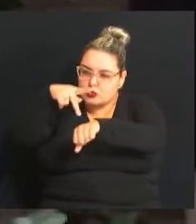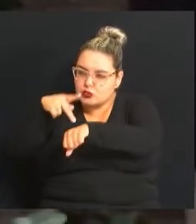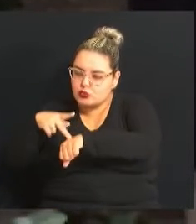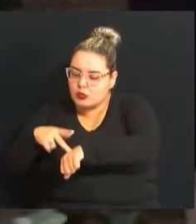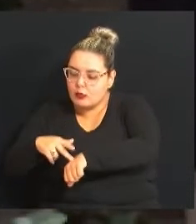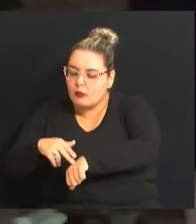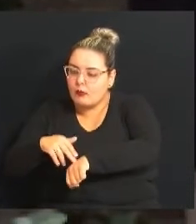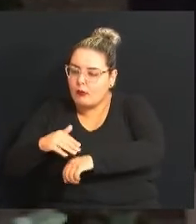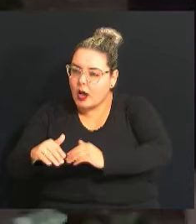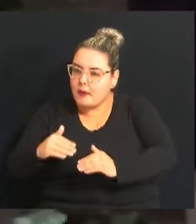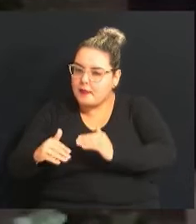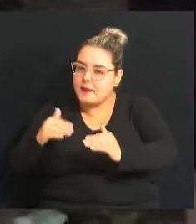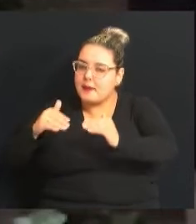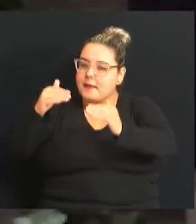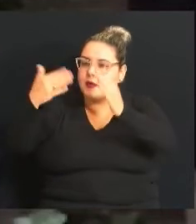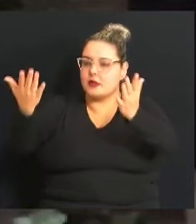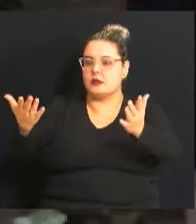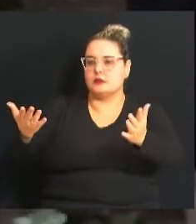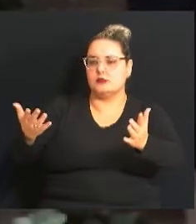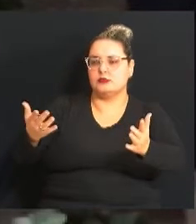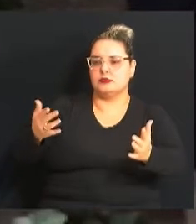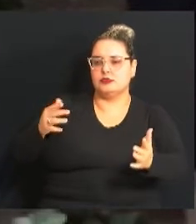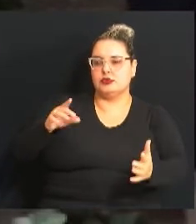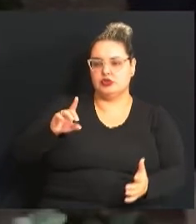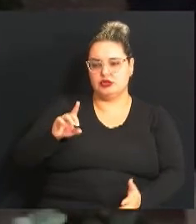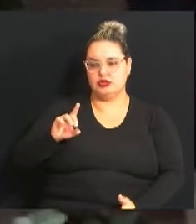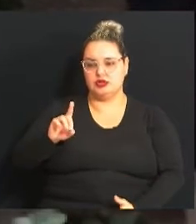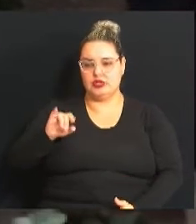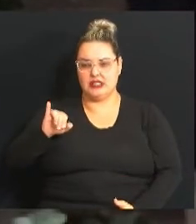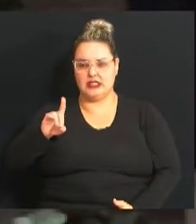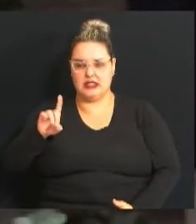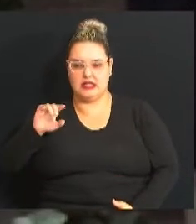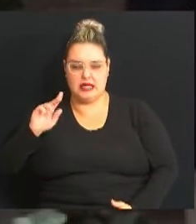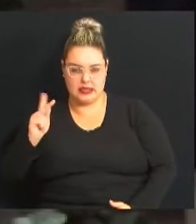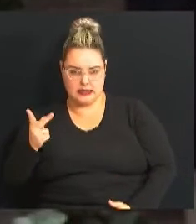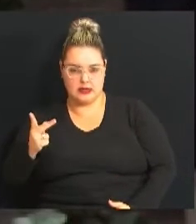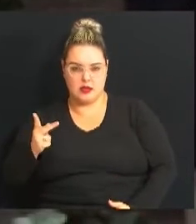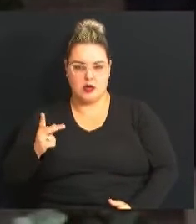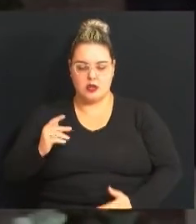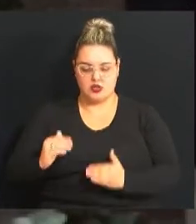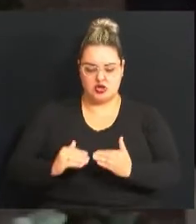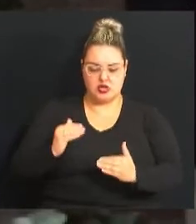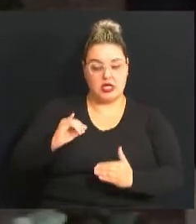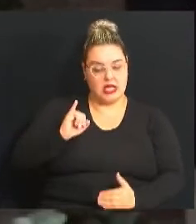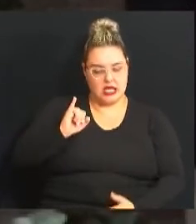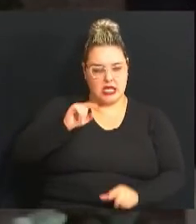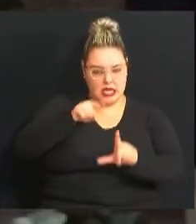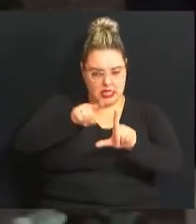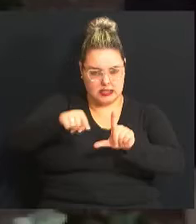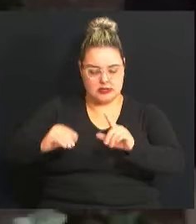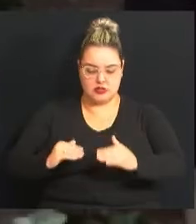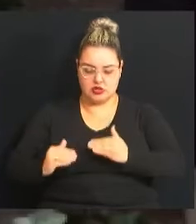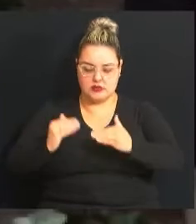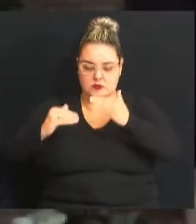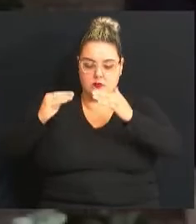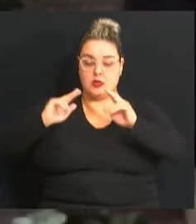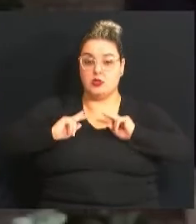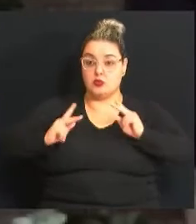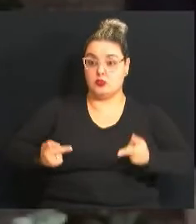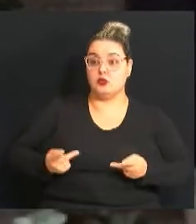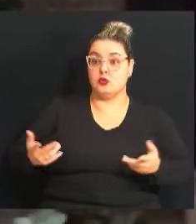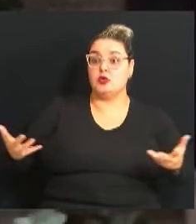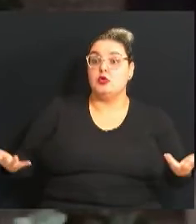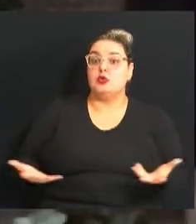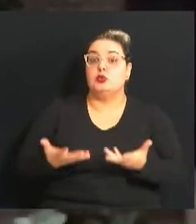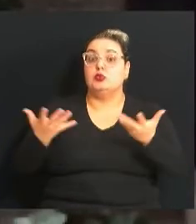evoluídos, no sentido de IDH, de Índice de Desenvolvimento Humano, a gente vê um grande incentivo a que os